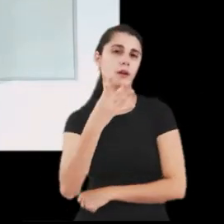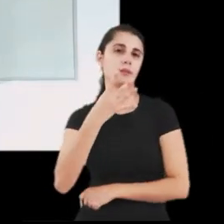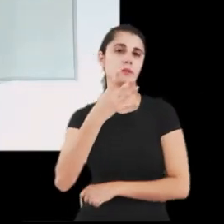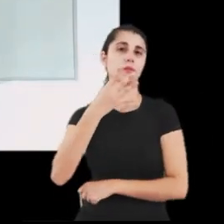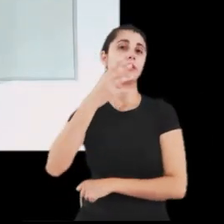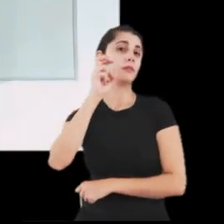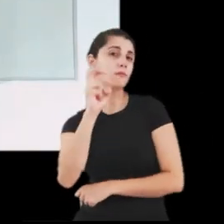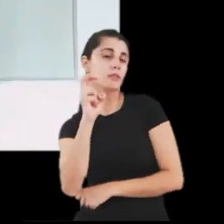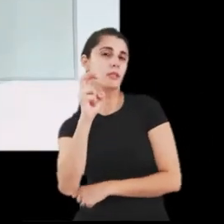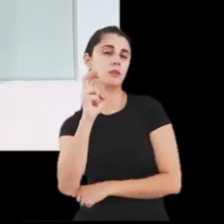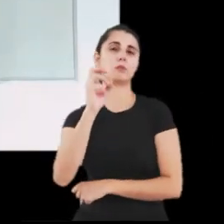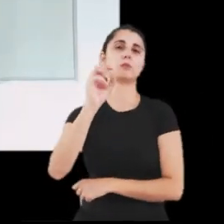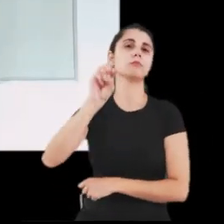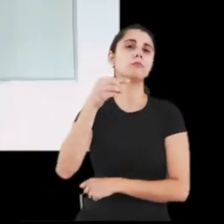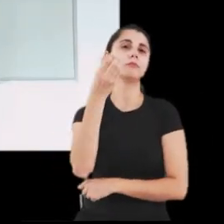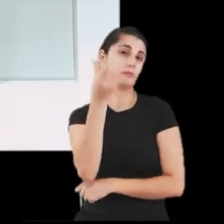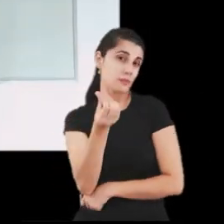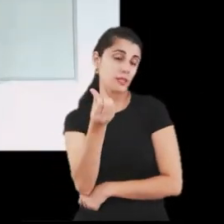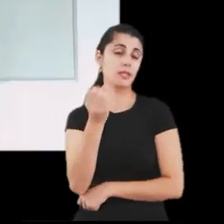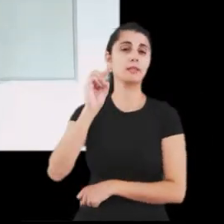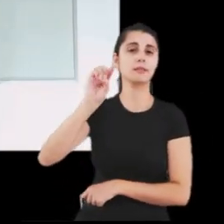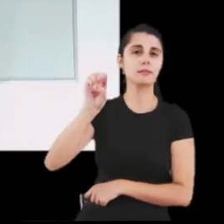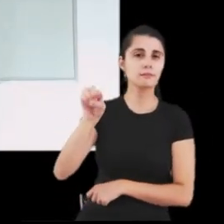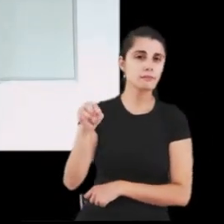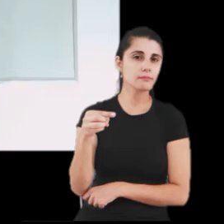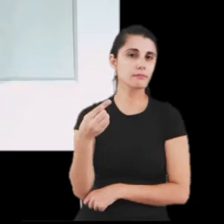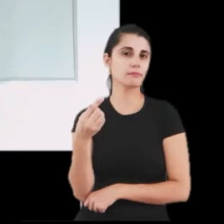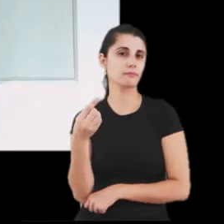4, 5, 6,